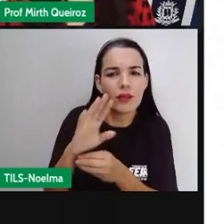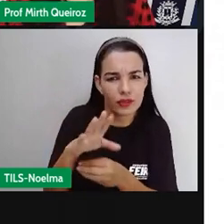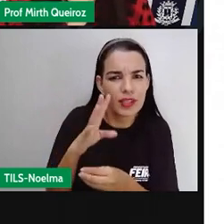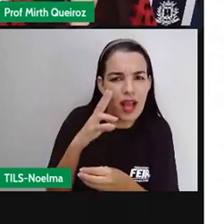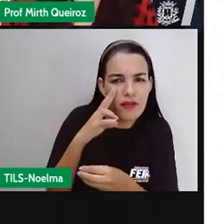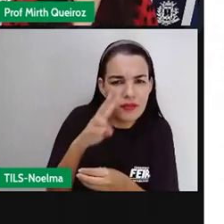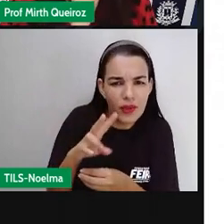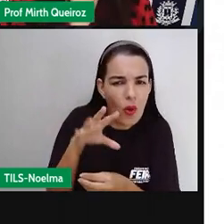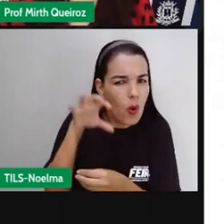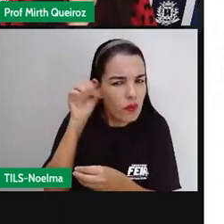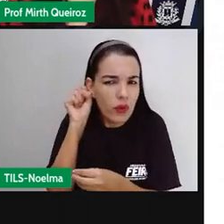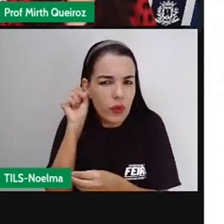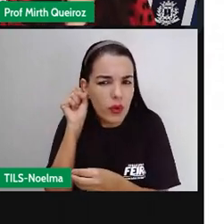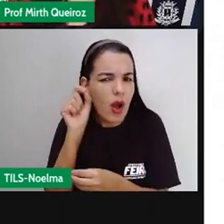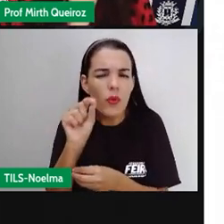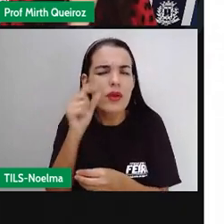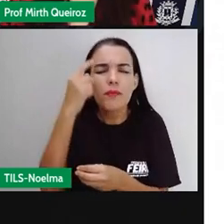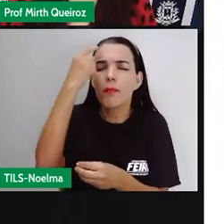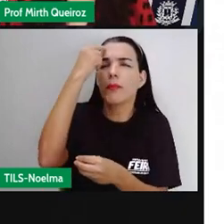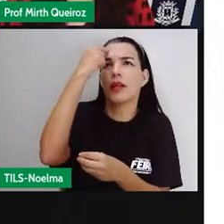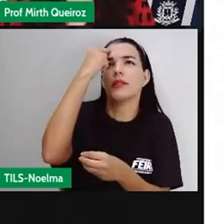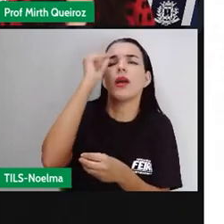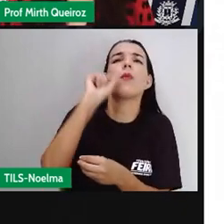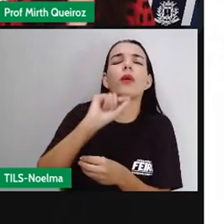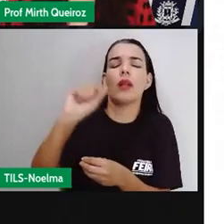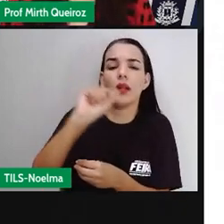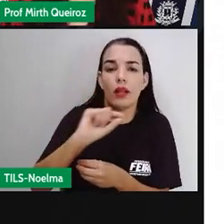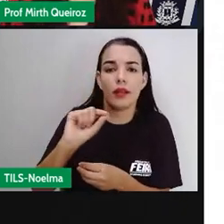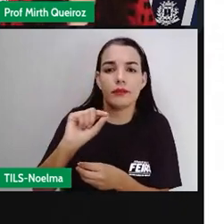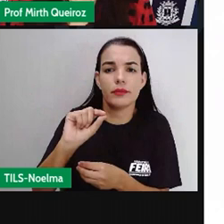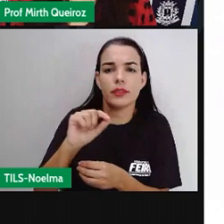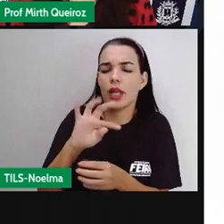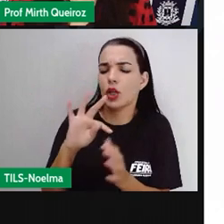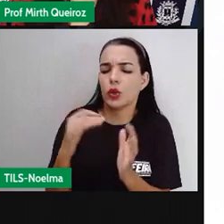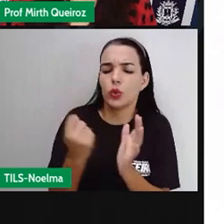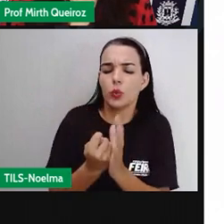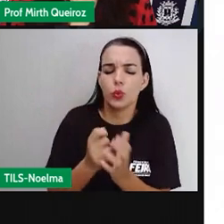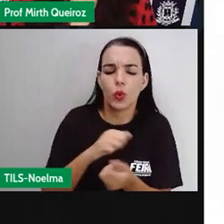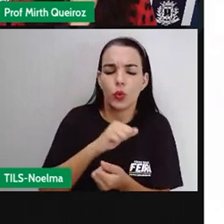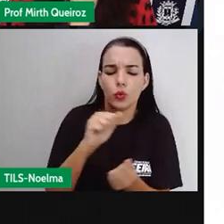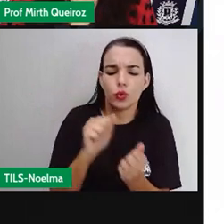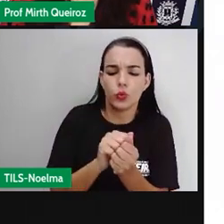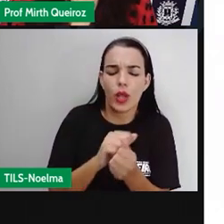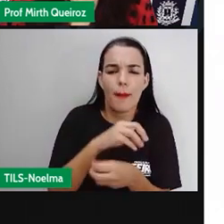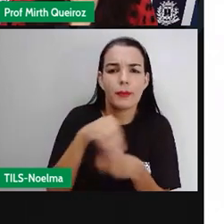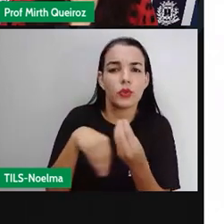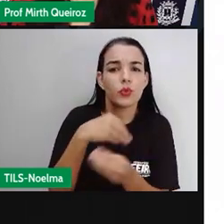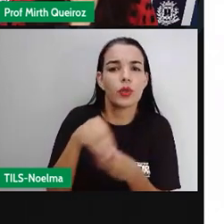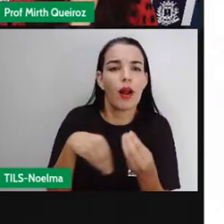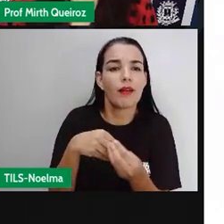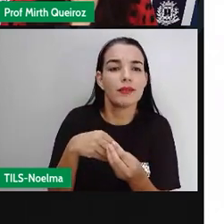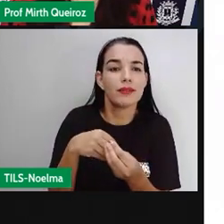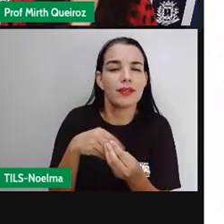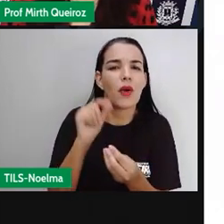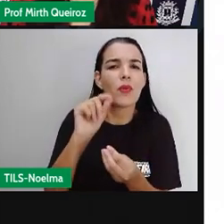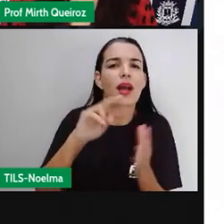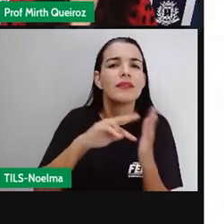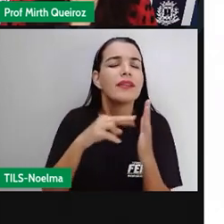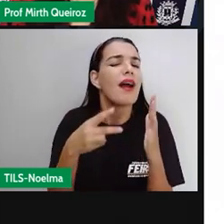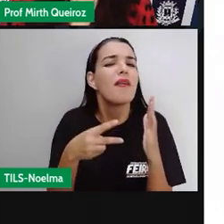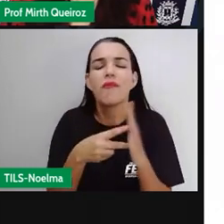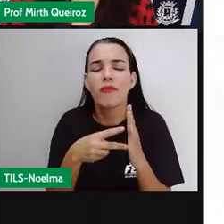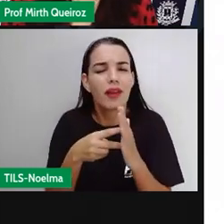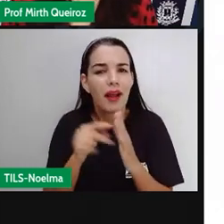isso te remete quando a gente fala tudo junto e misturado? Né? O que isso